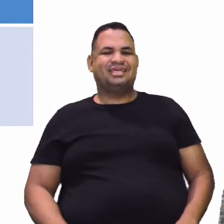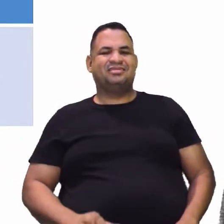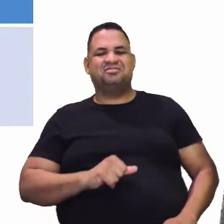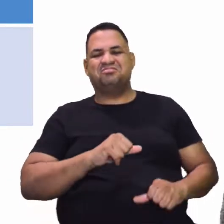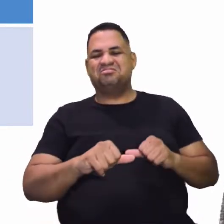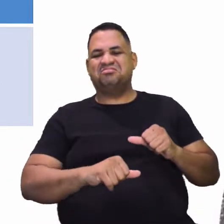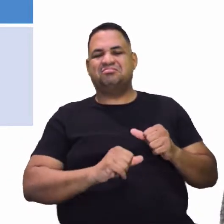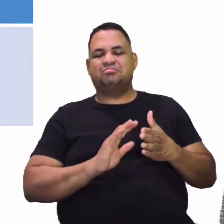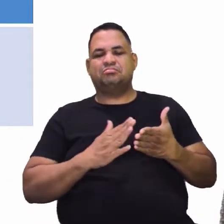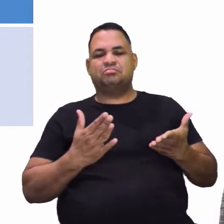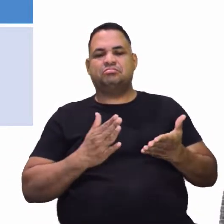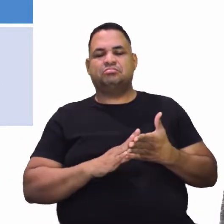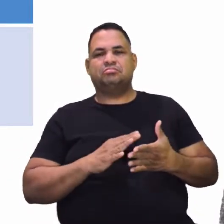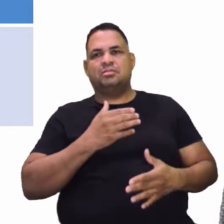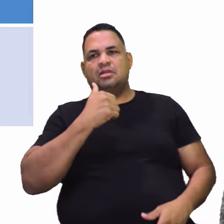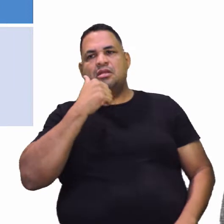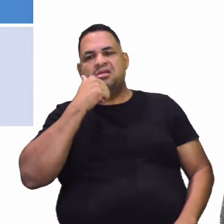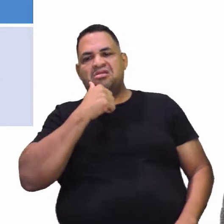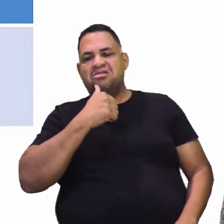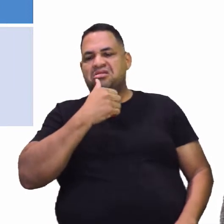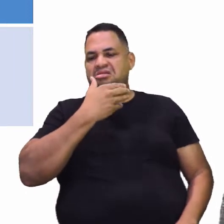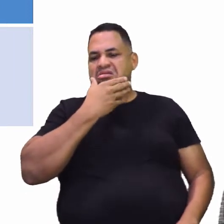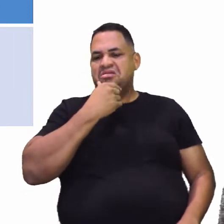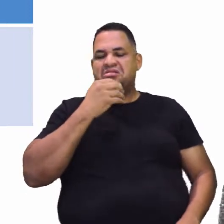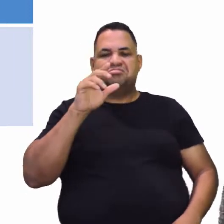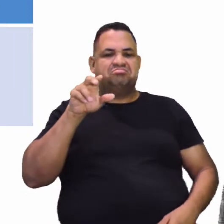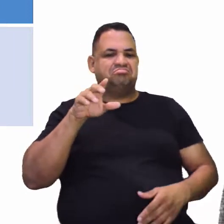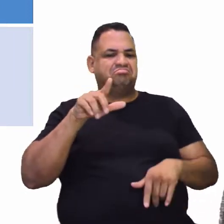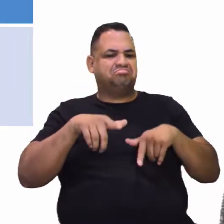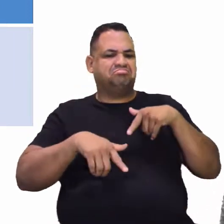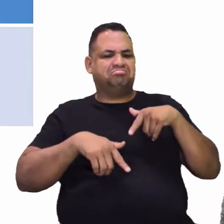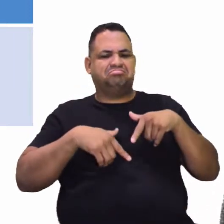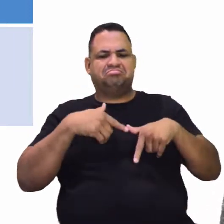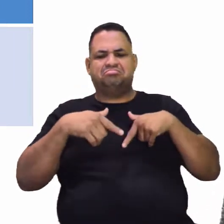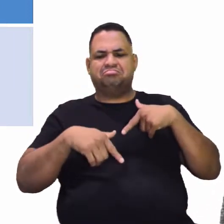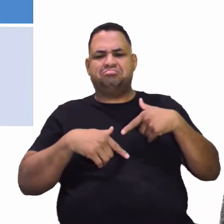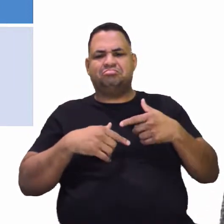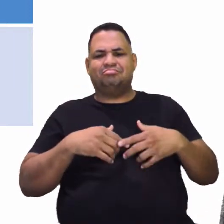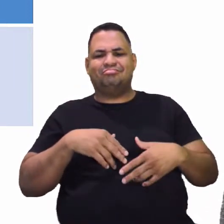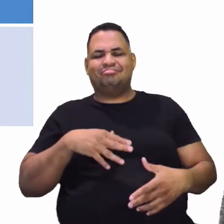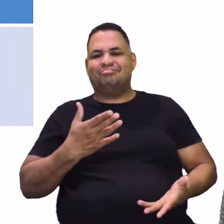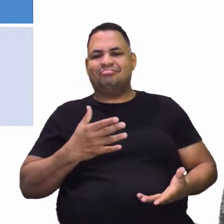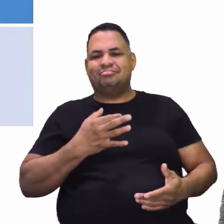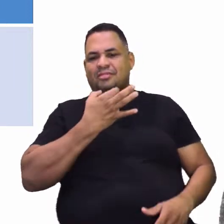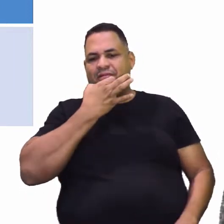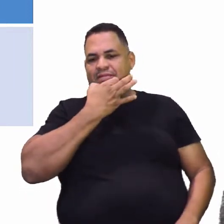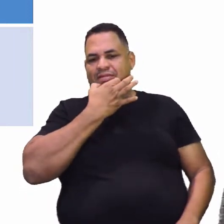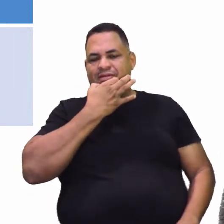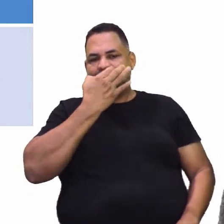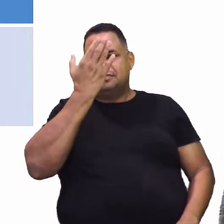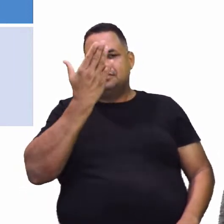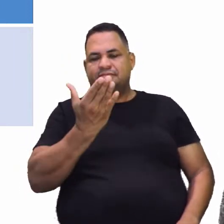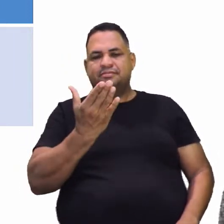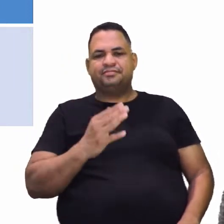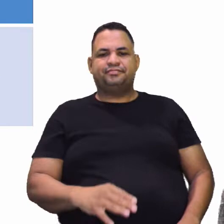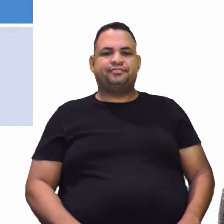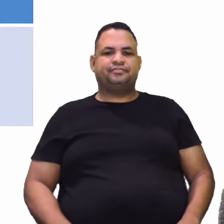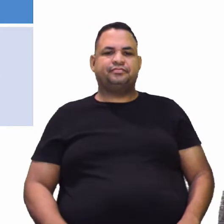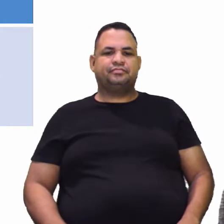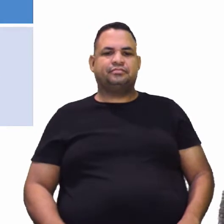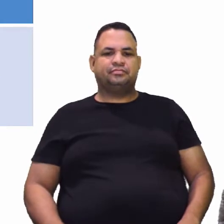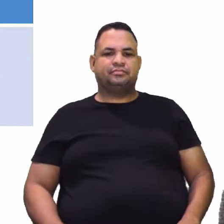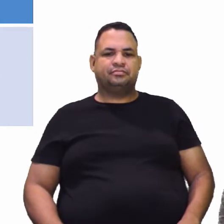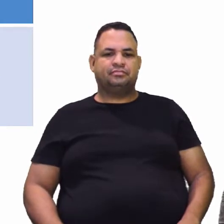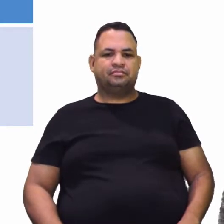mudou. Eles ou elas trabalham. Eita, é uma mudança muito louca. No inglês, mano, é só colocar isso aqui.